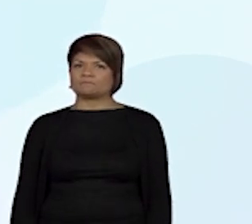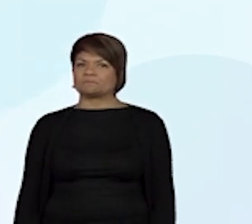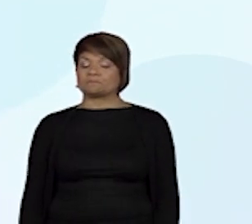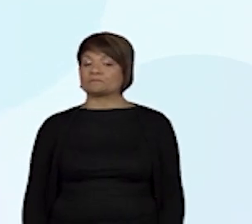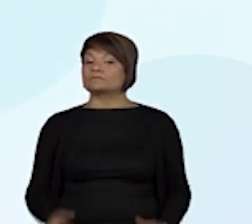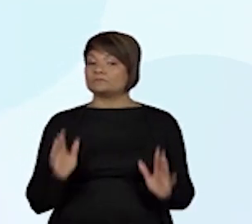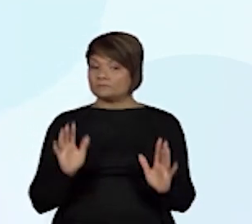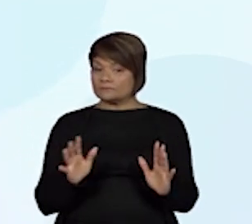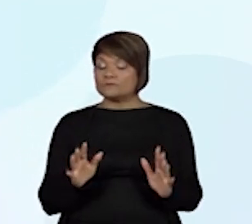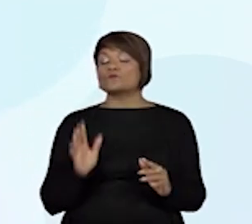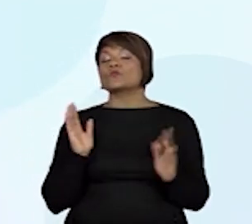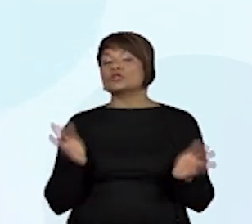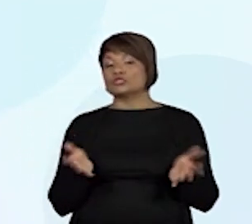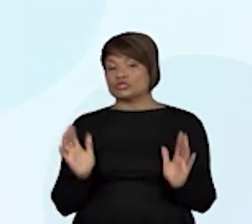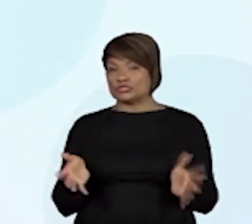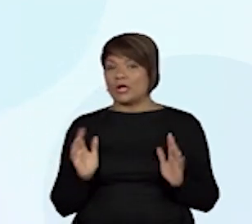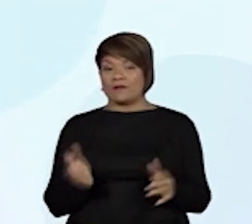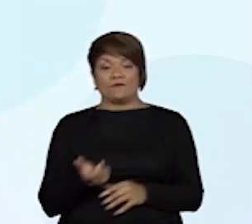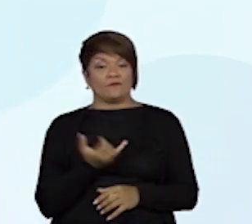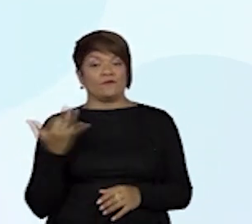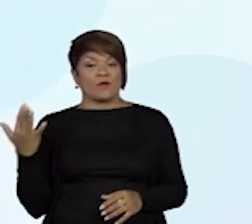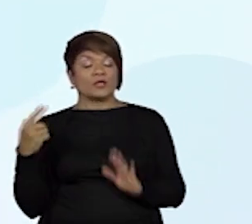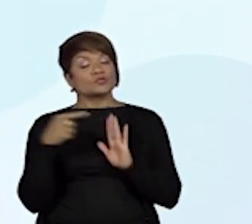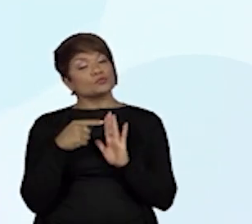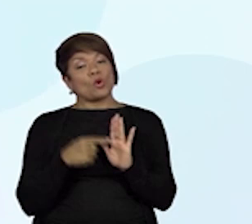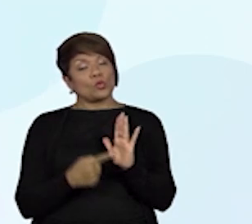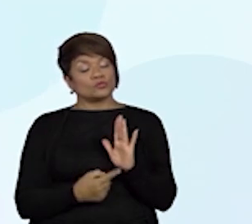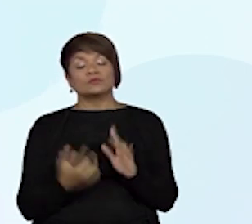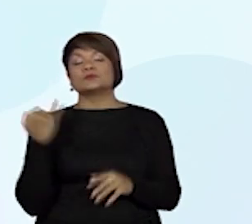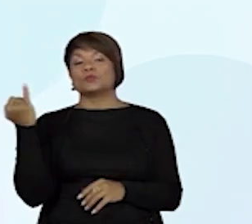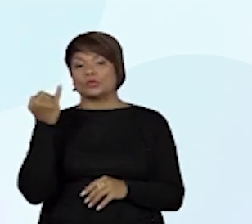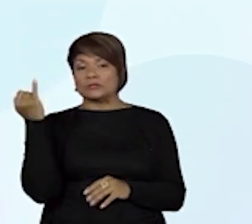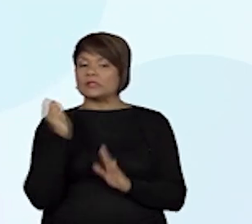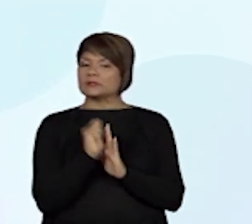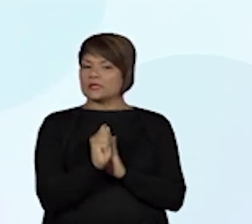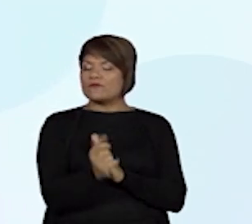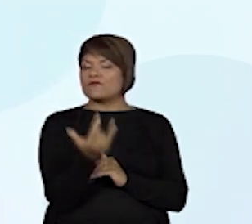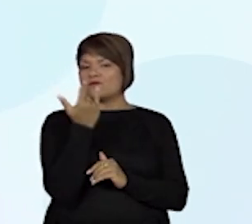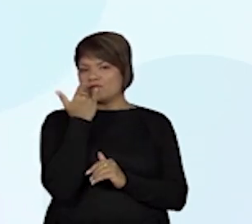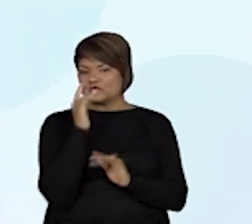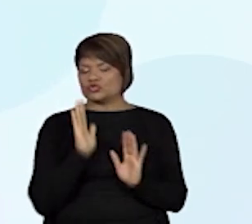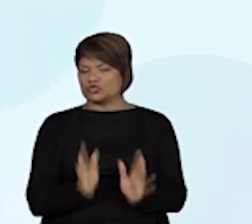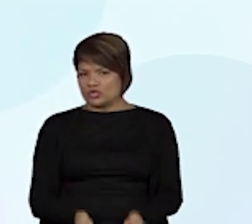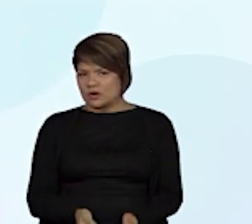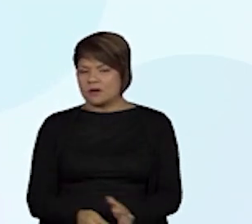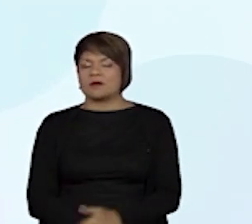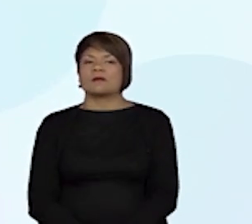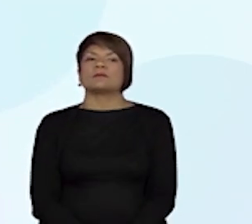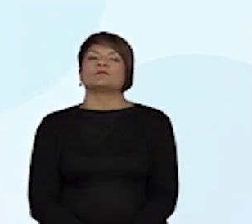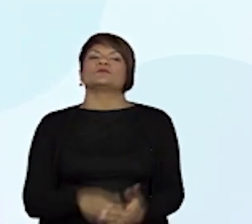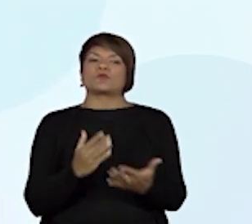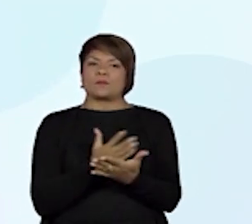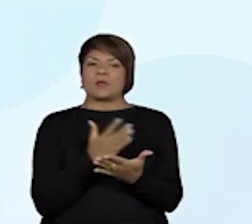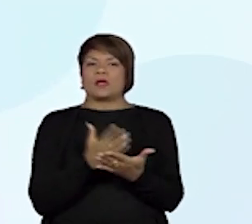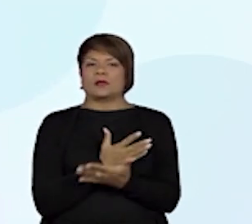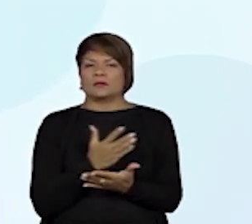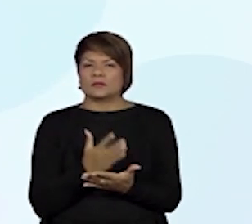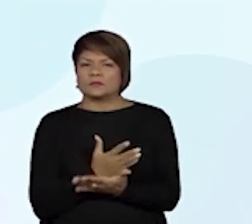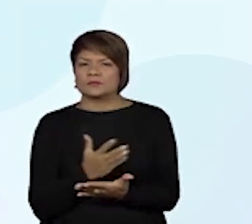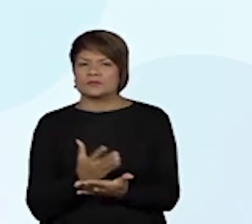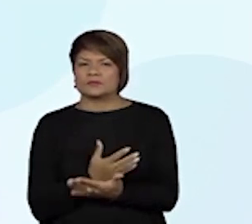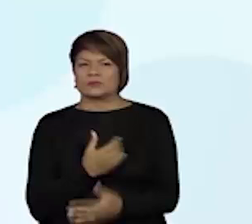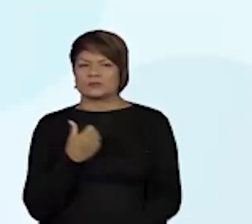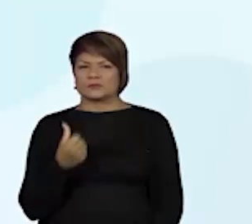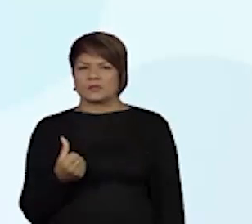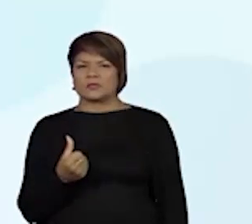já falamos de vários pontos importantes aqui sobre esse relato, que está na página 6 do material de